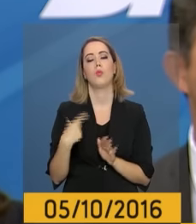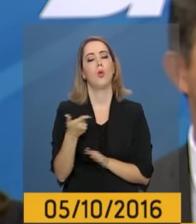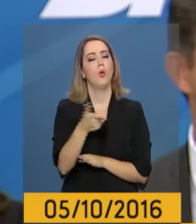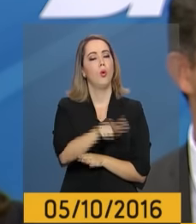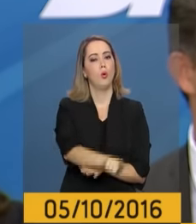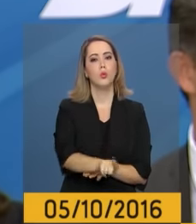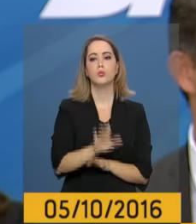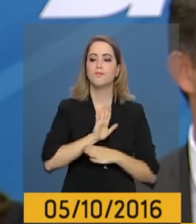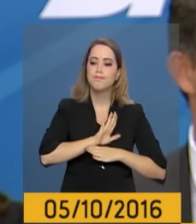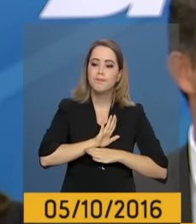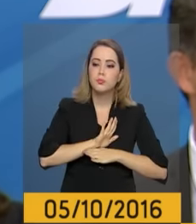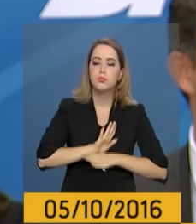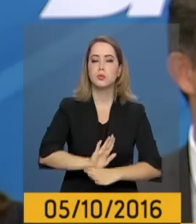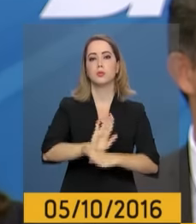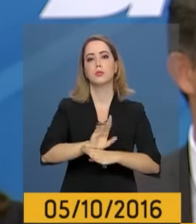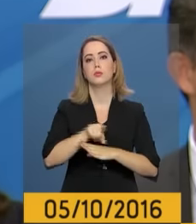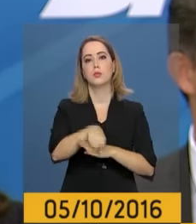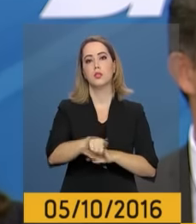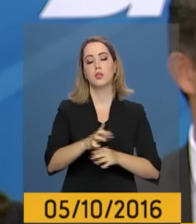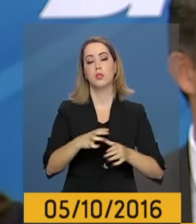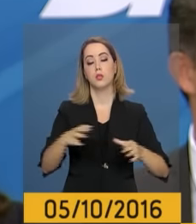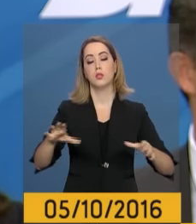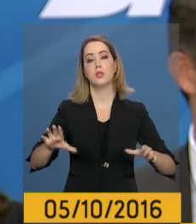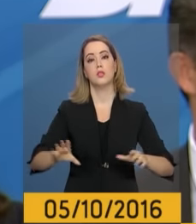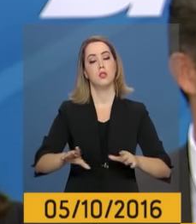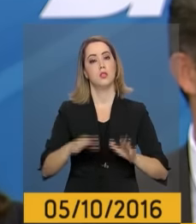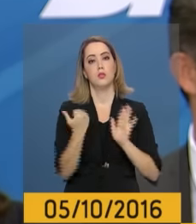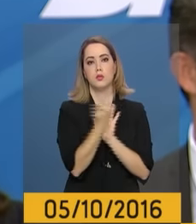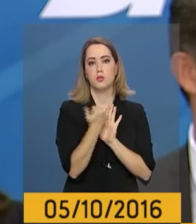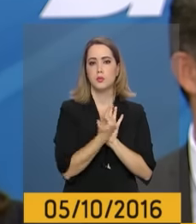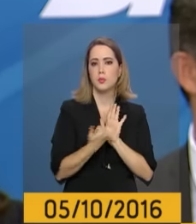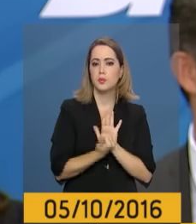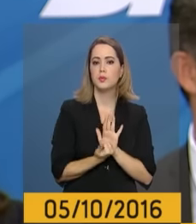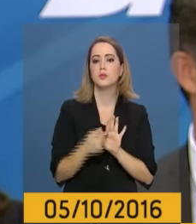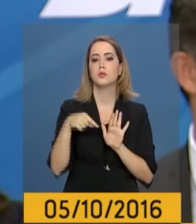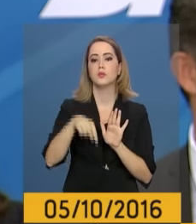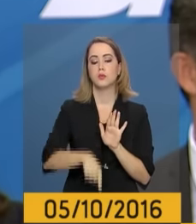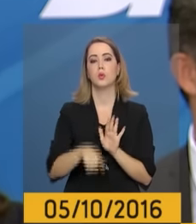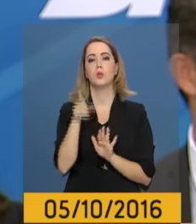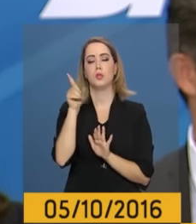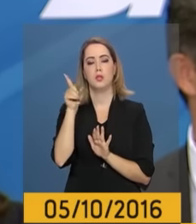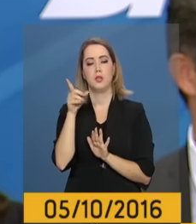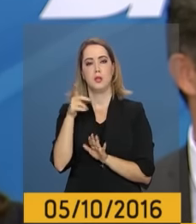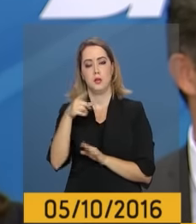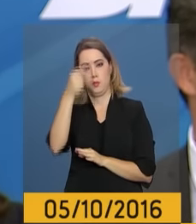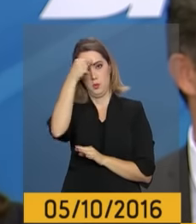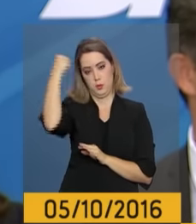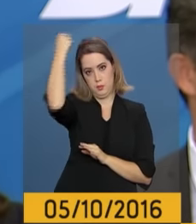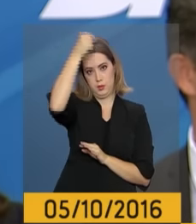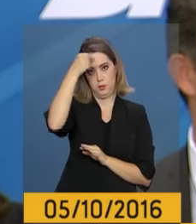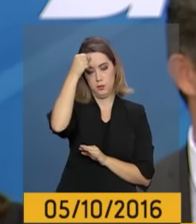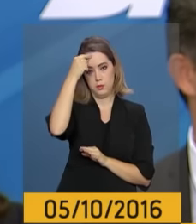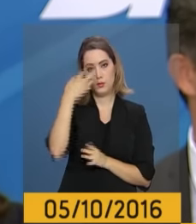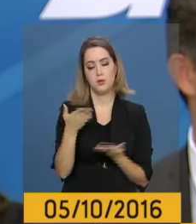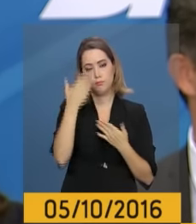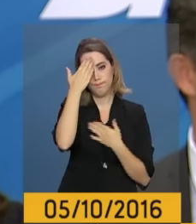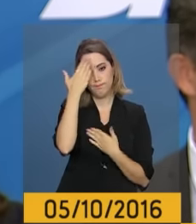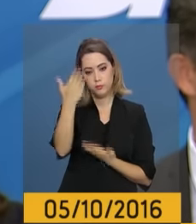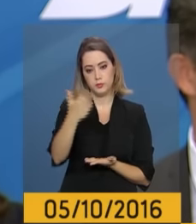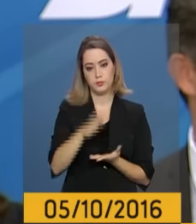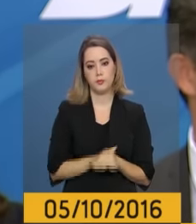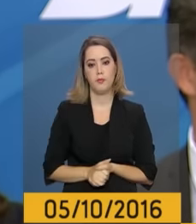apoiador, incentivador, que está criando um grande programa no Espírito Santo, César Conago, está aqui presente também. Quero agradecer.